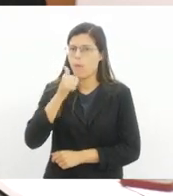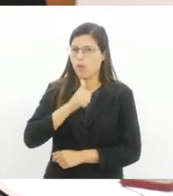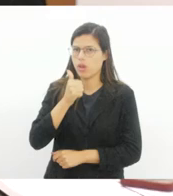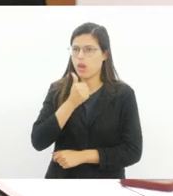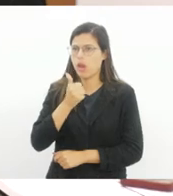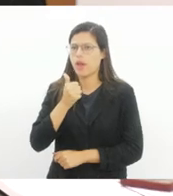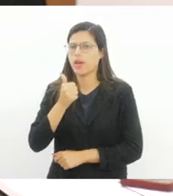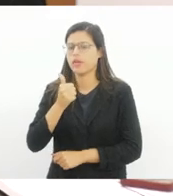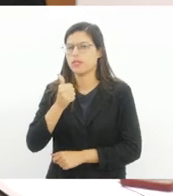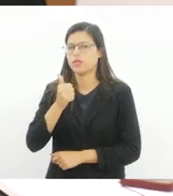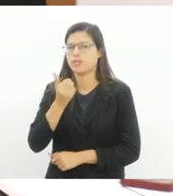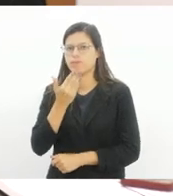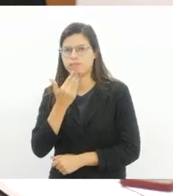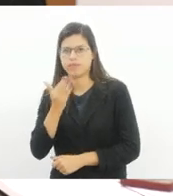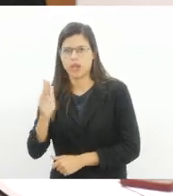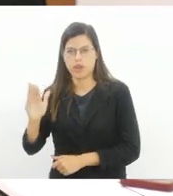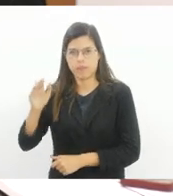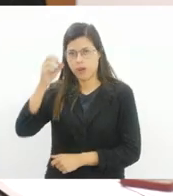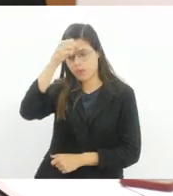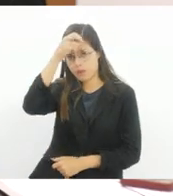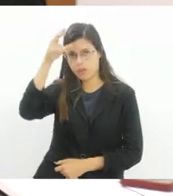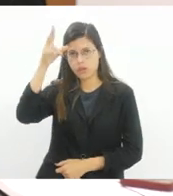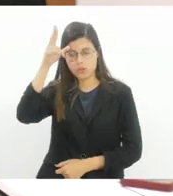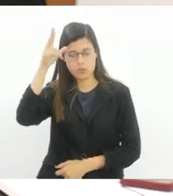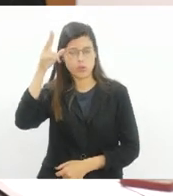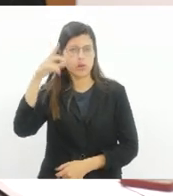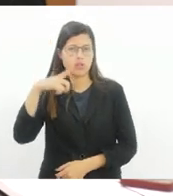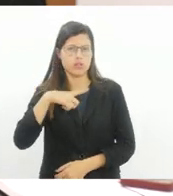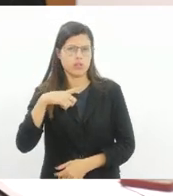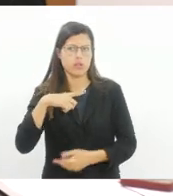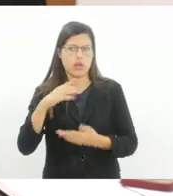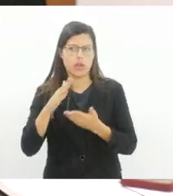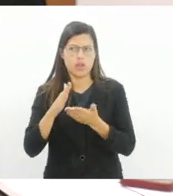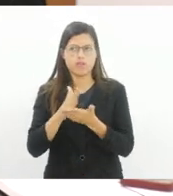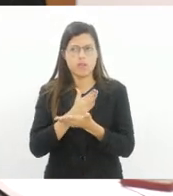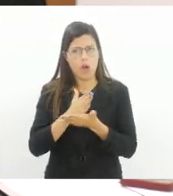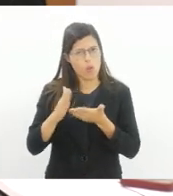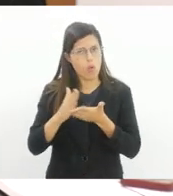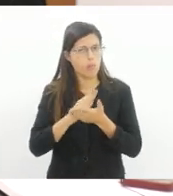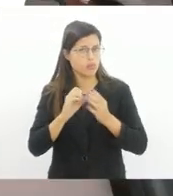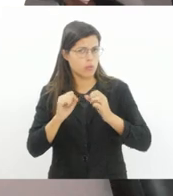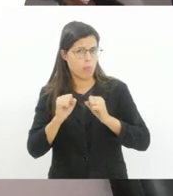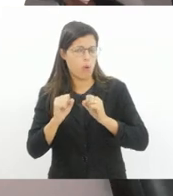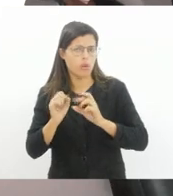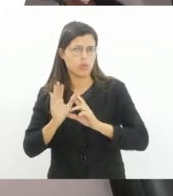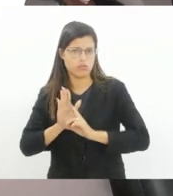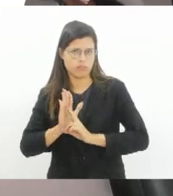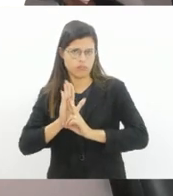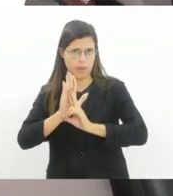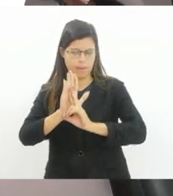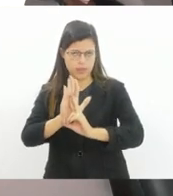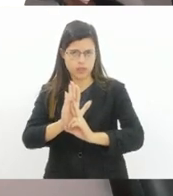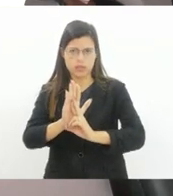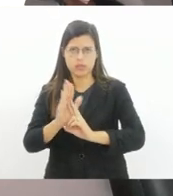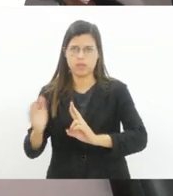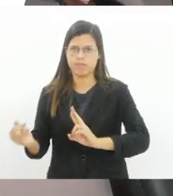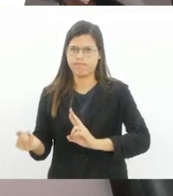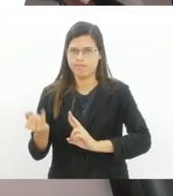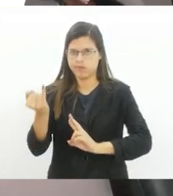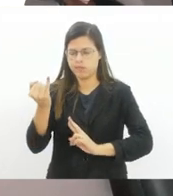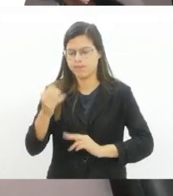a prefeitura, nós temos aqui, né, algumas que podem estar nos representando, é muito